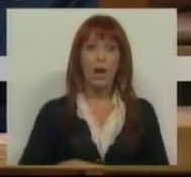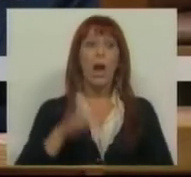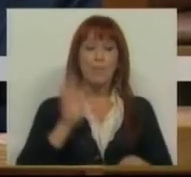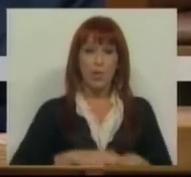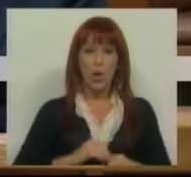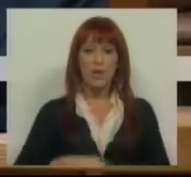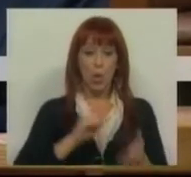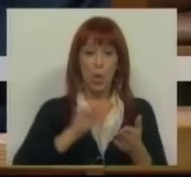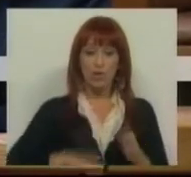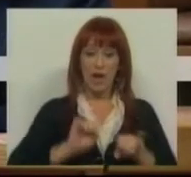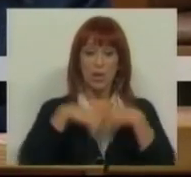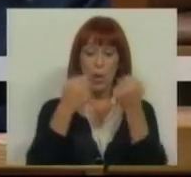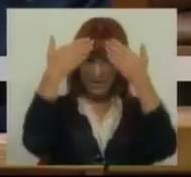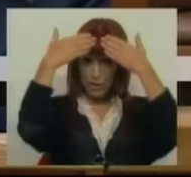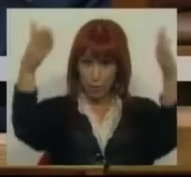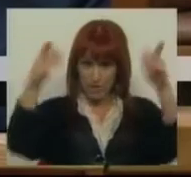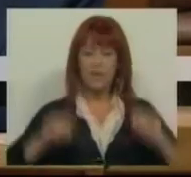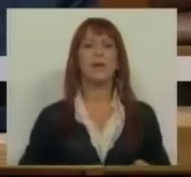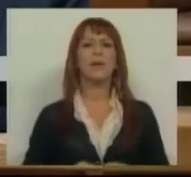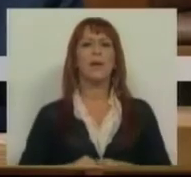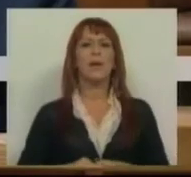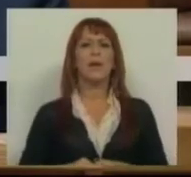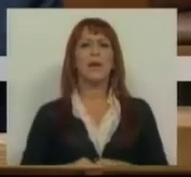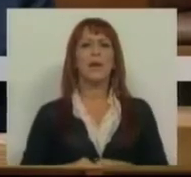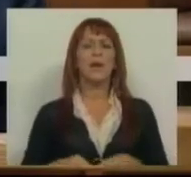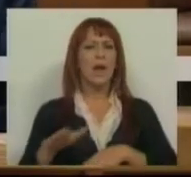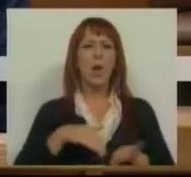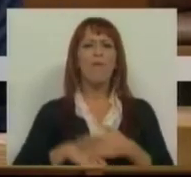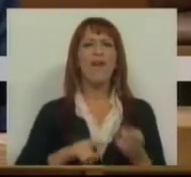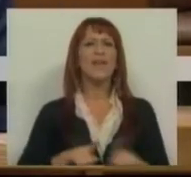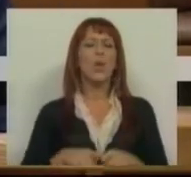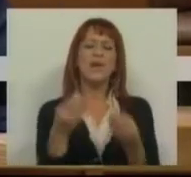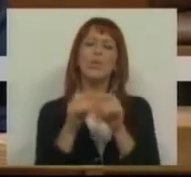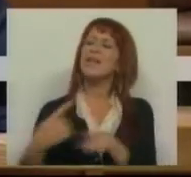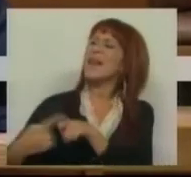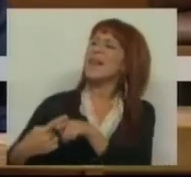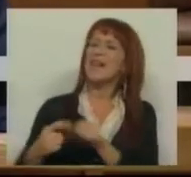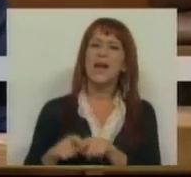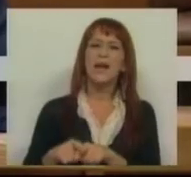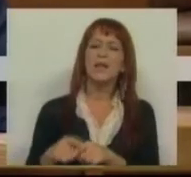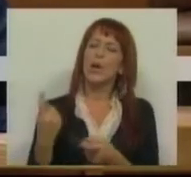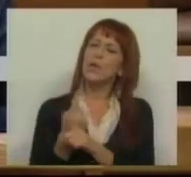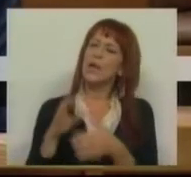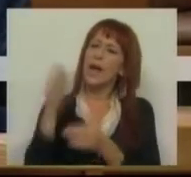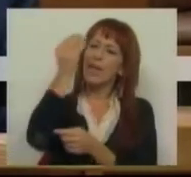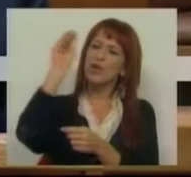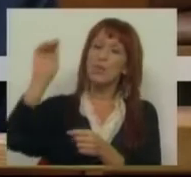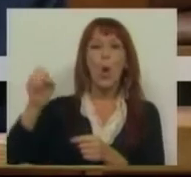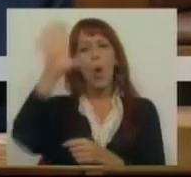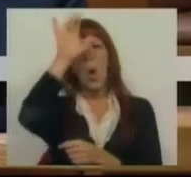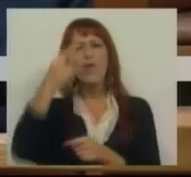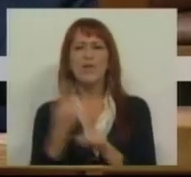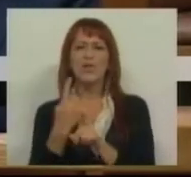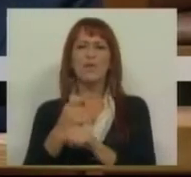resulta do contrato social da democracia e que não foi feita para se moldar aos interesses e pressões da banca ou do governo